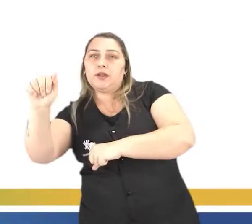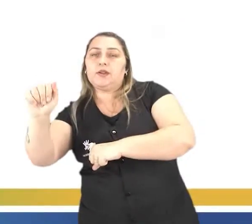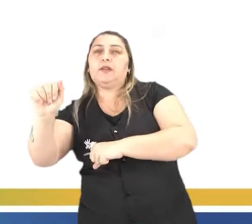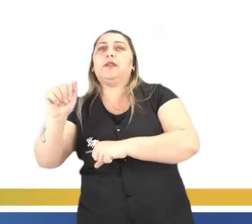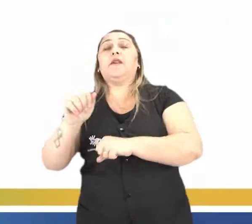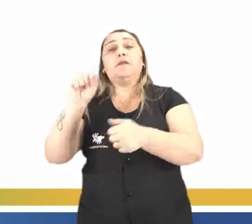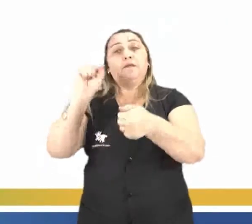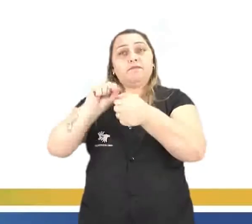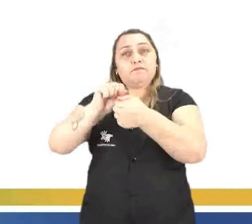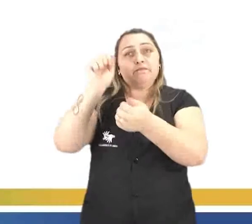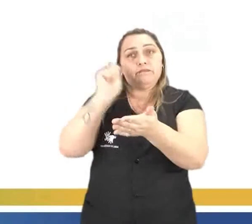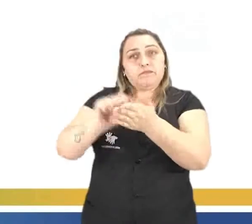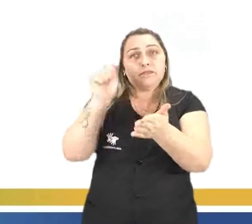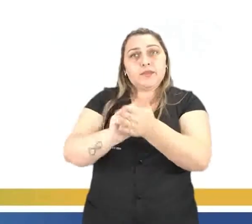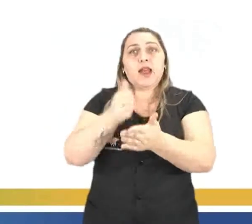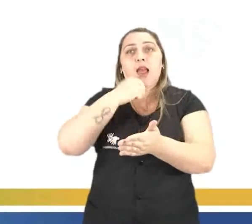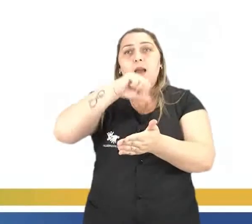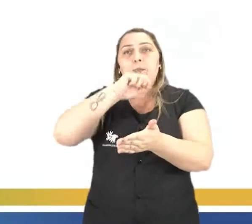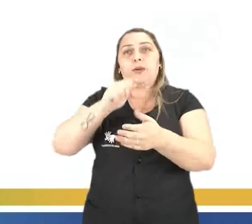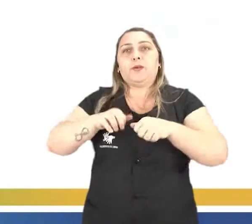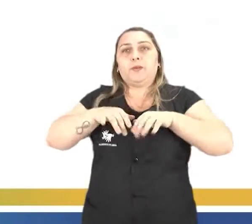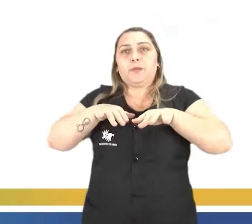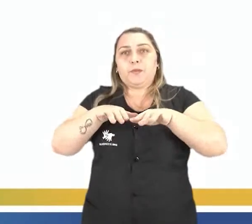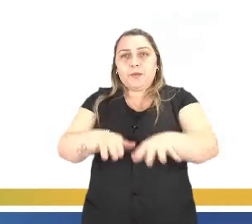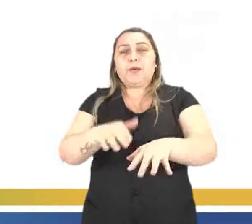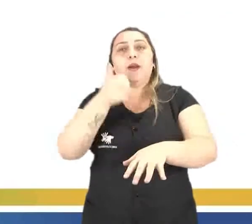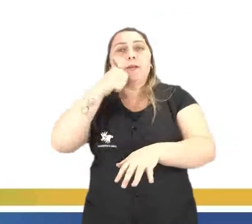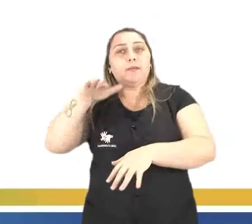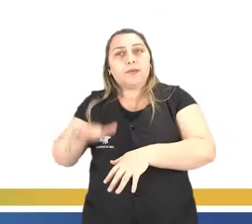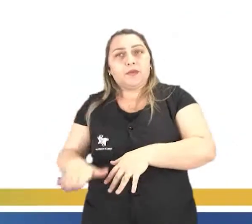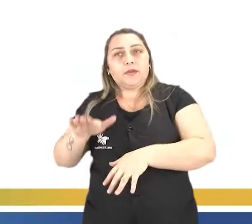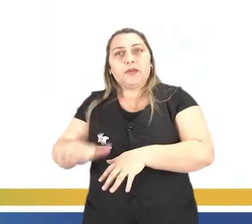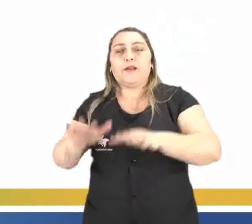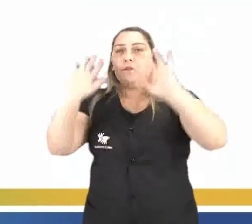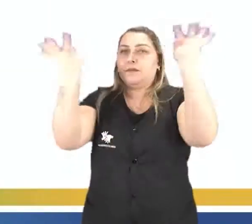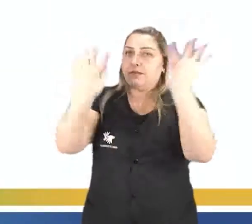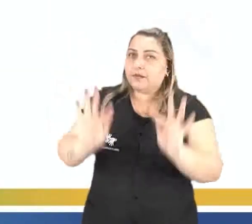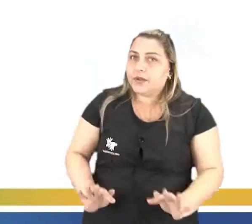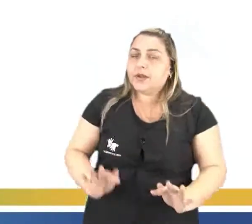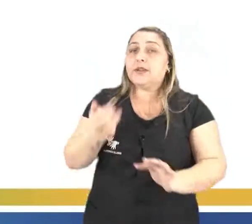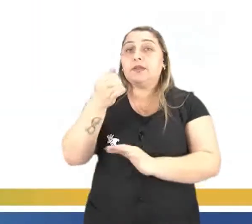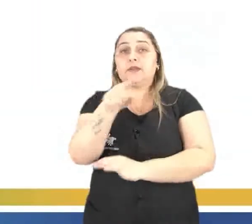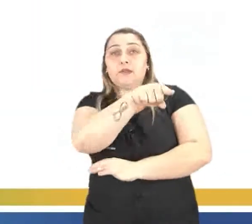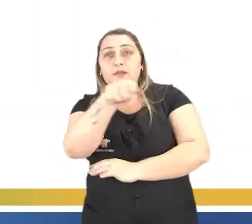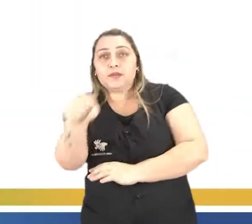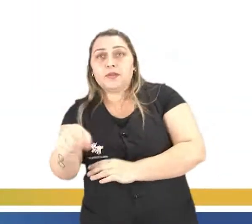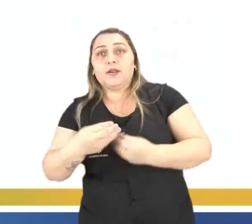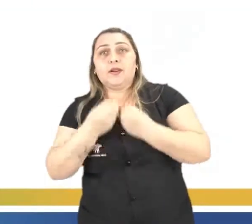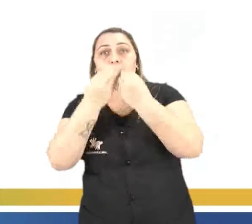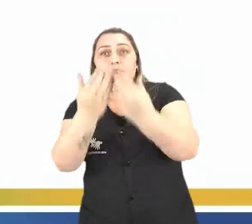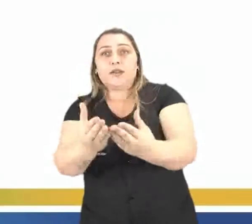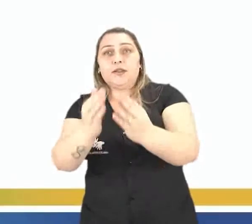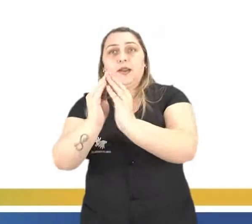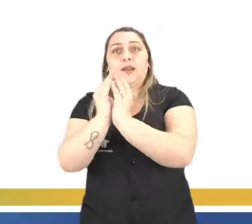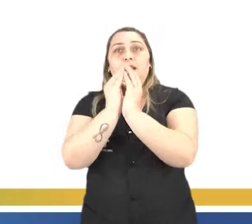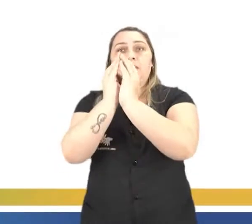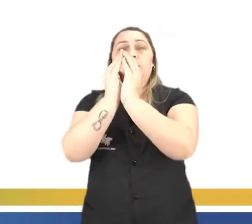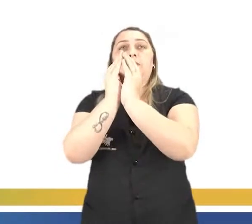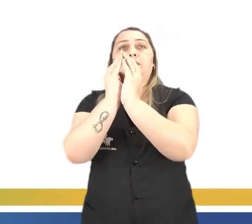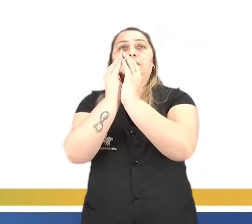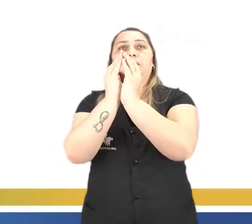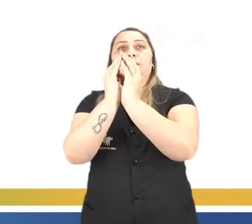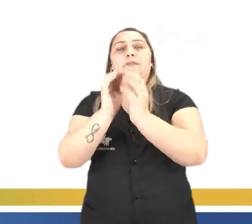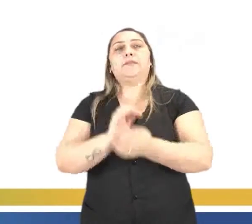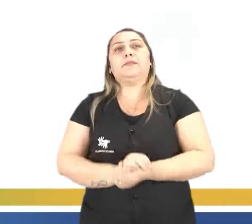fazia a lição enquanto a mãe costurava. Ou, a menina ficará muito feliz se você lhe der aquela boneca.